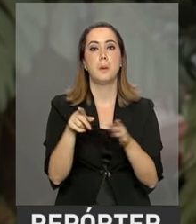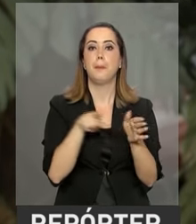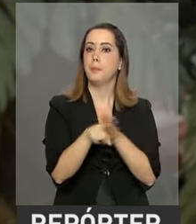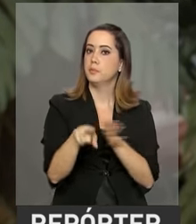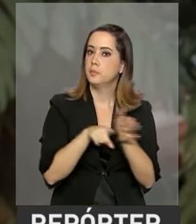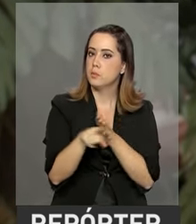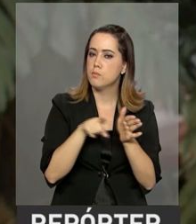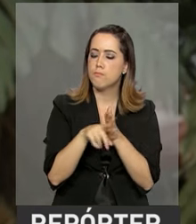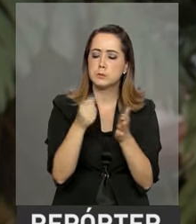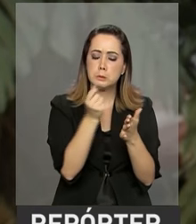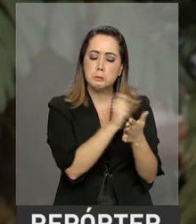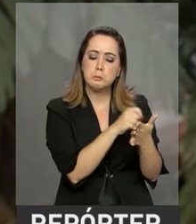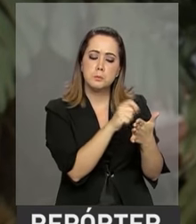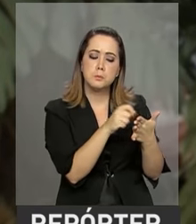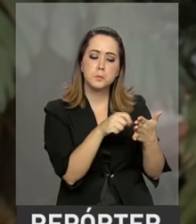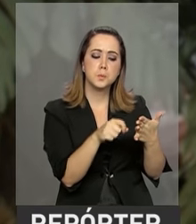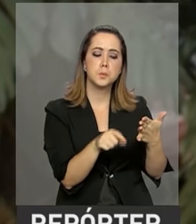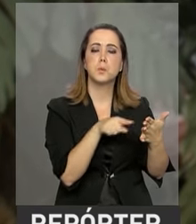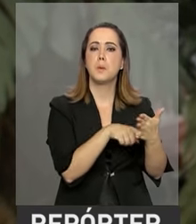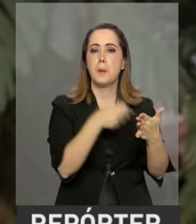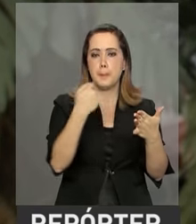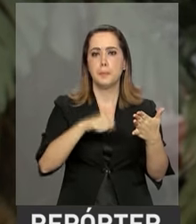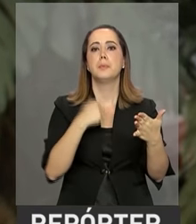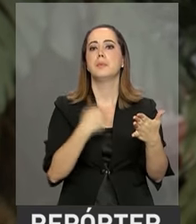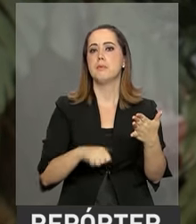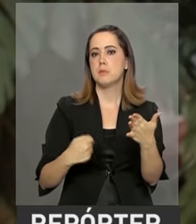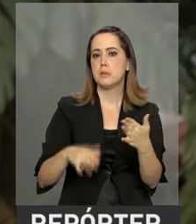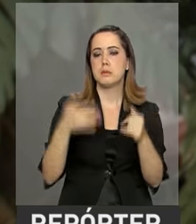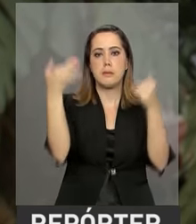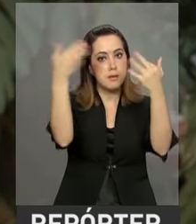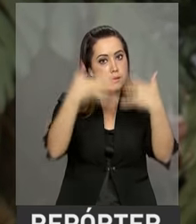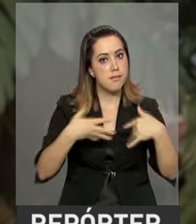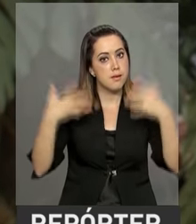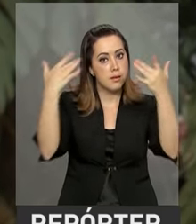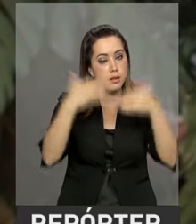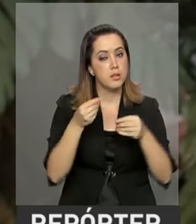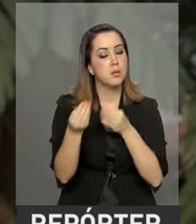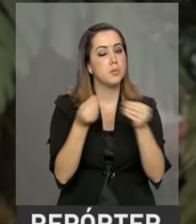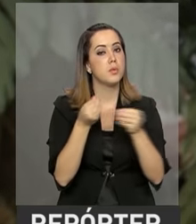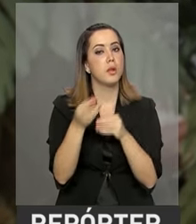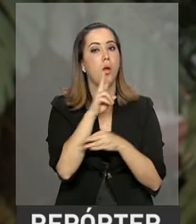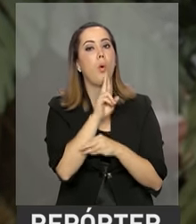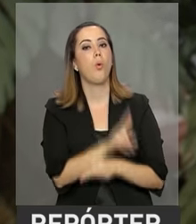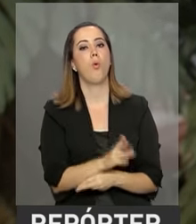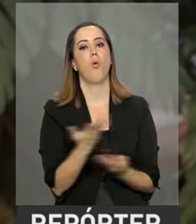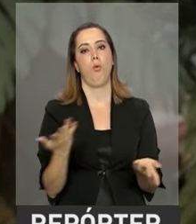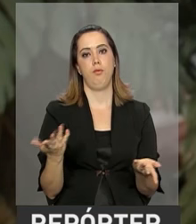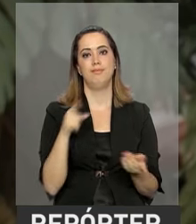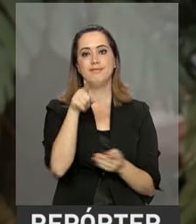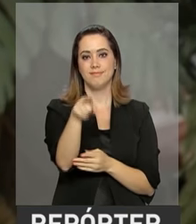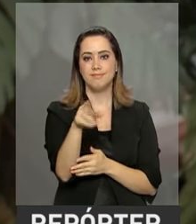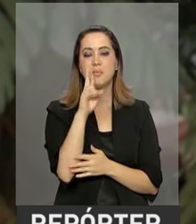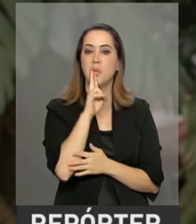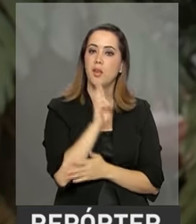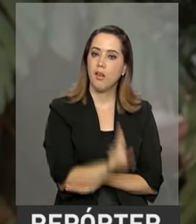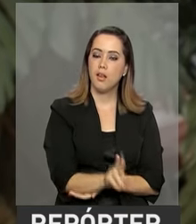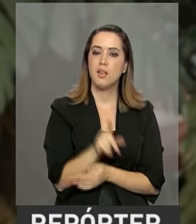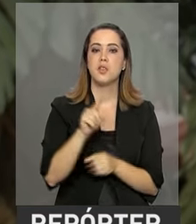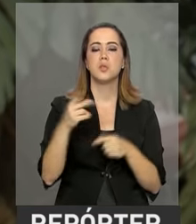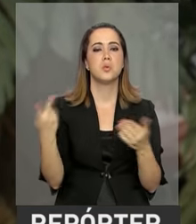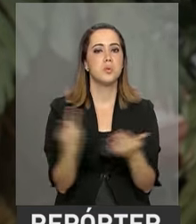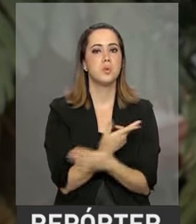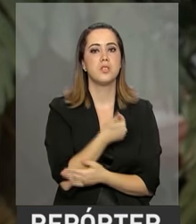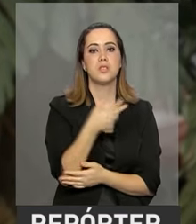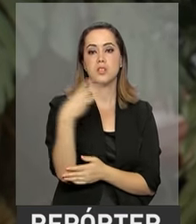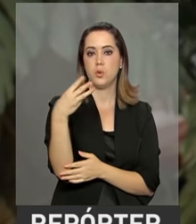o estudante vai ter que descrever o raciocínio matemático usado para resolver os problemas. O resultado final vai ser divulgado em